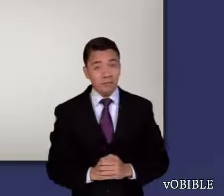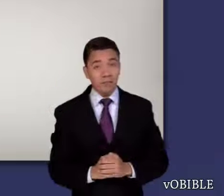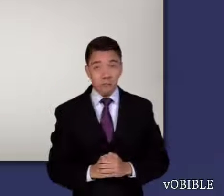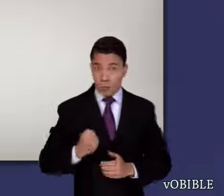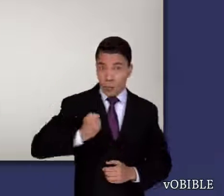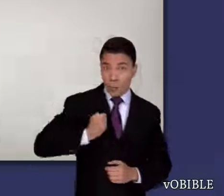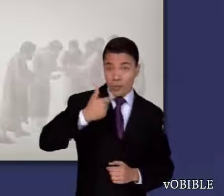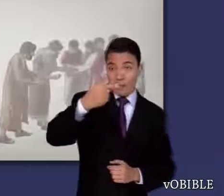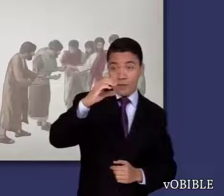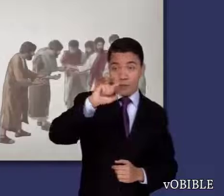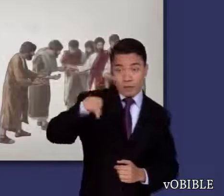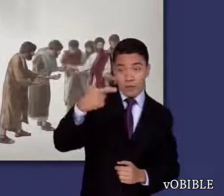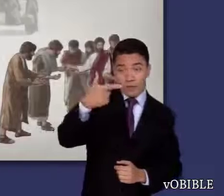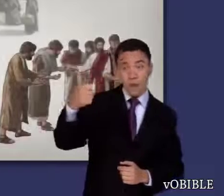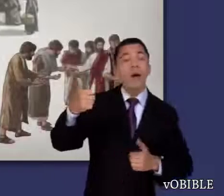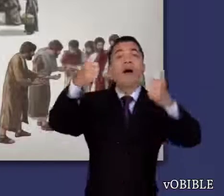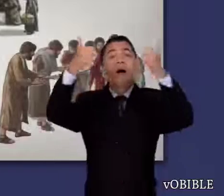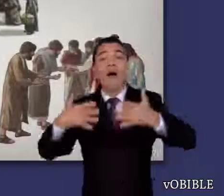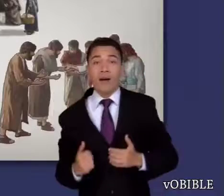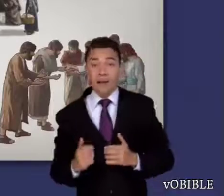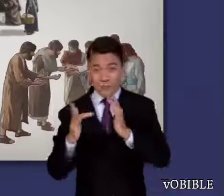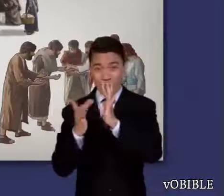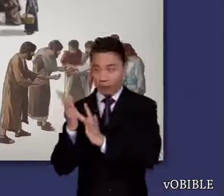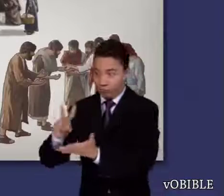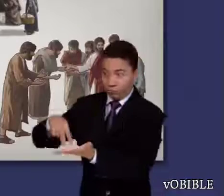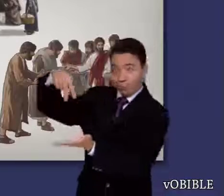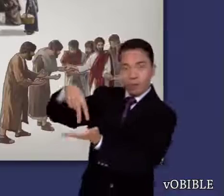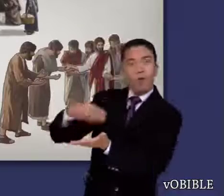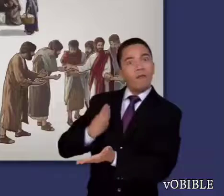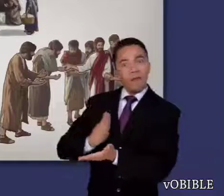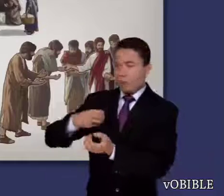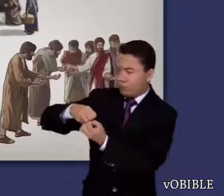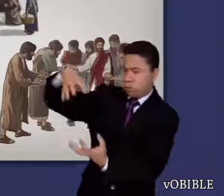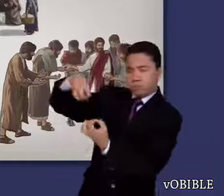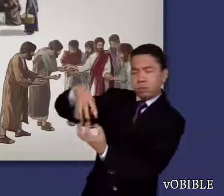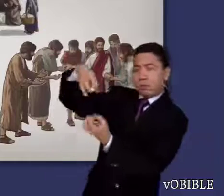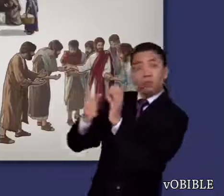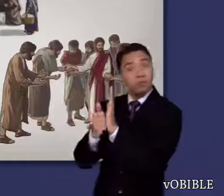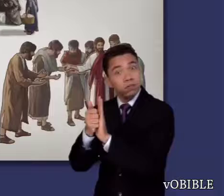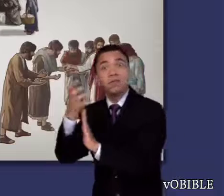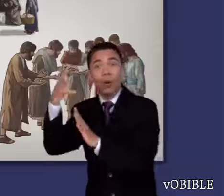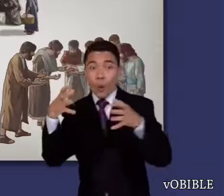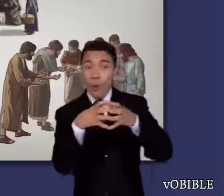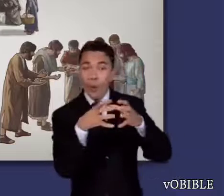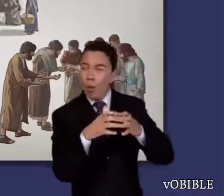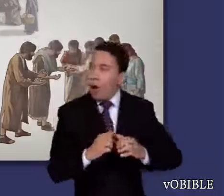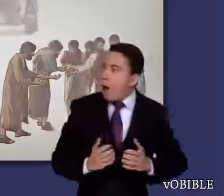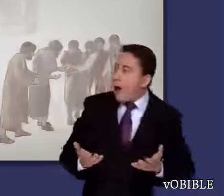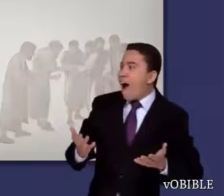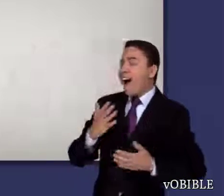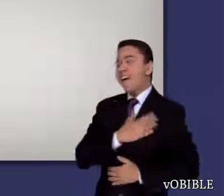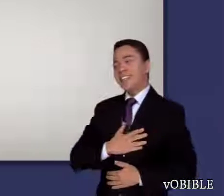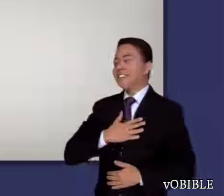Os capítulos 20 e 21 mostram como Jesus, agora ressuscitado, aparece para os seus discípulos em várias